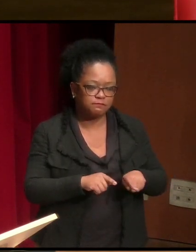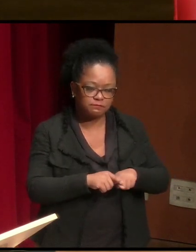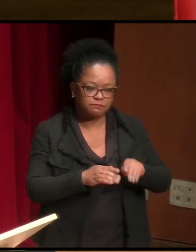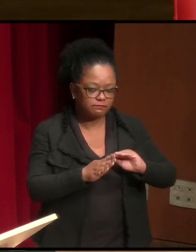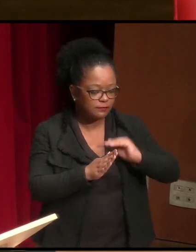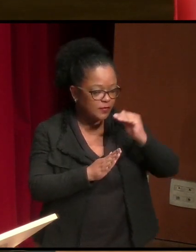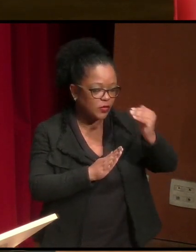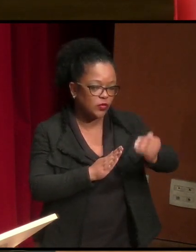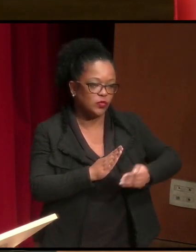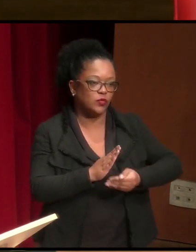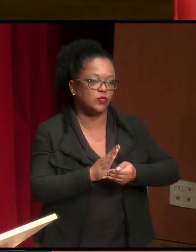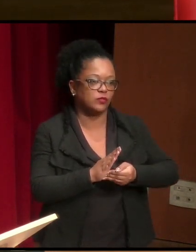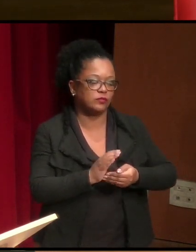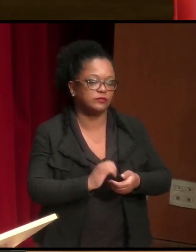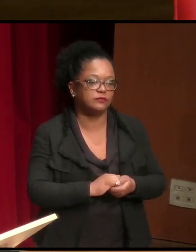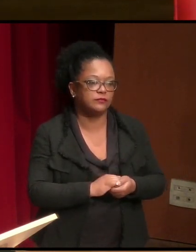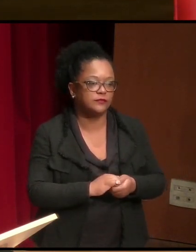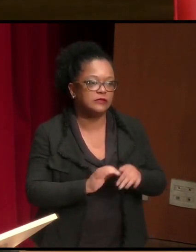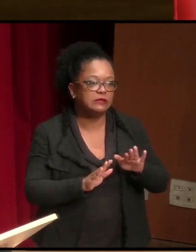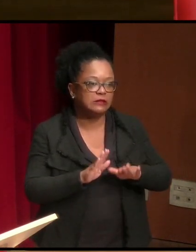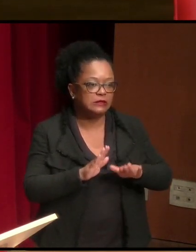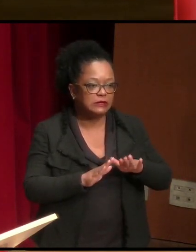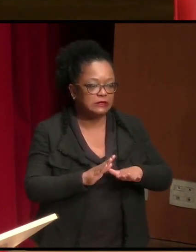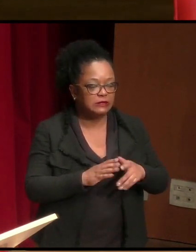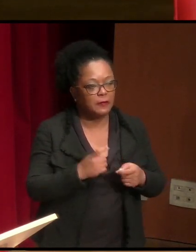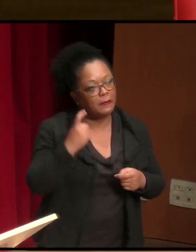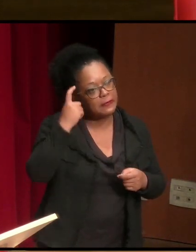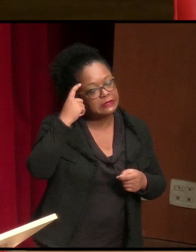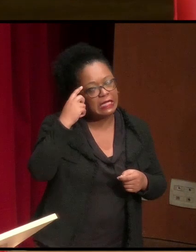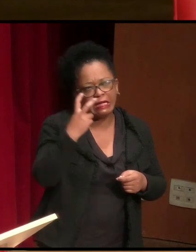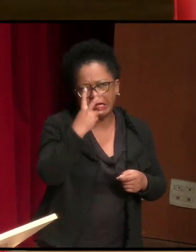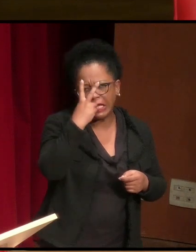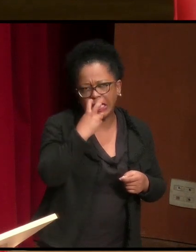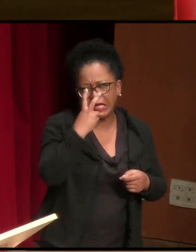Né? Não dá para a gente imaginar a cegueira como um problema,